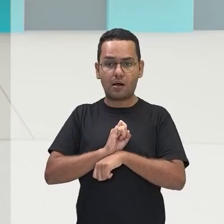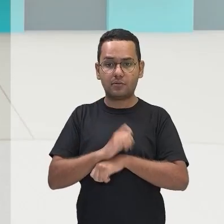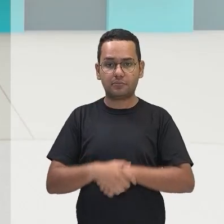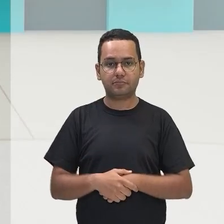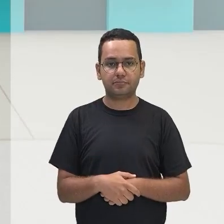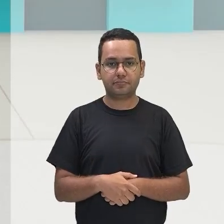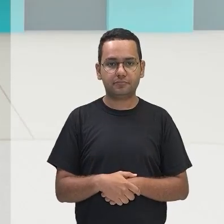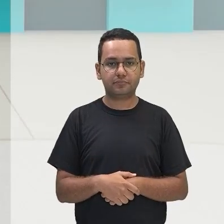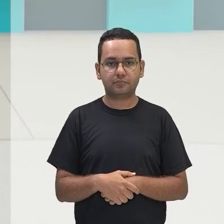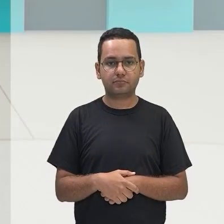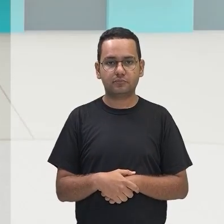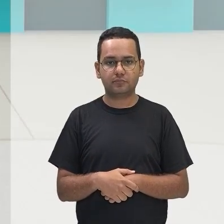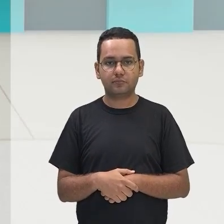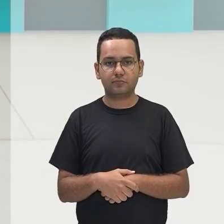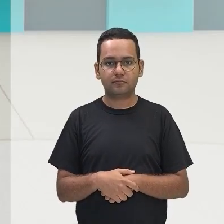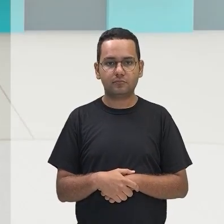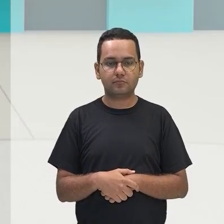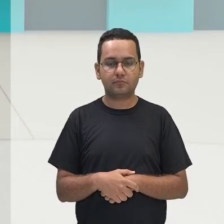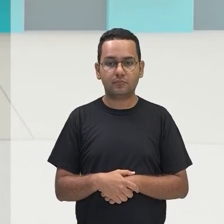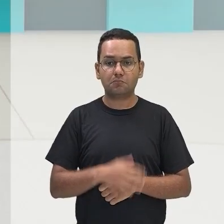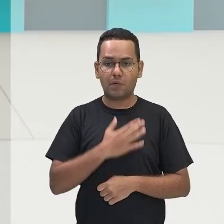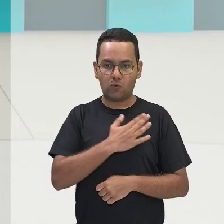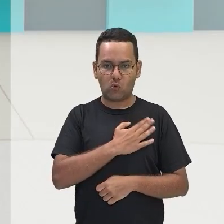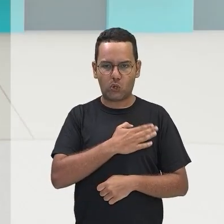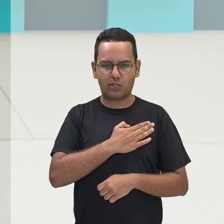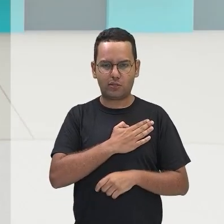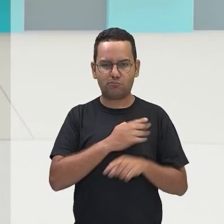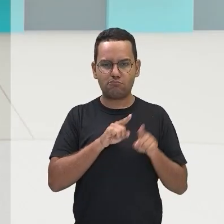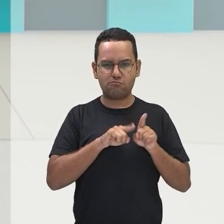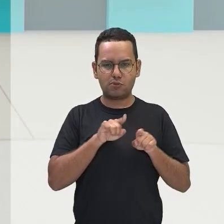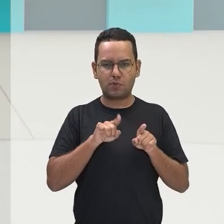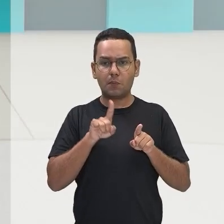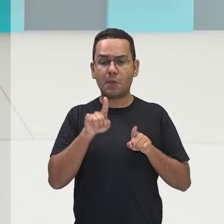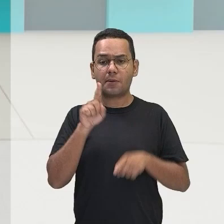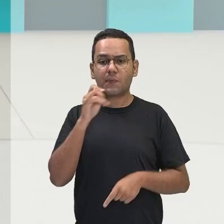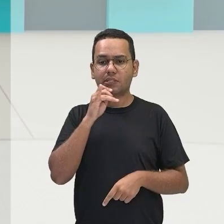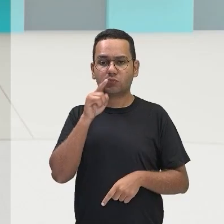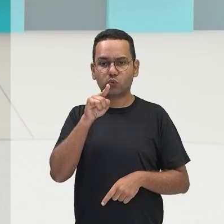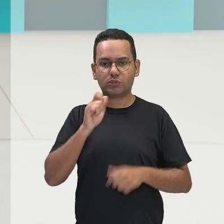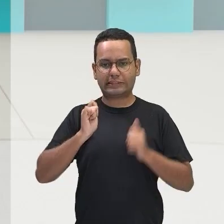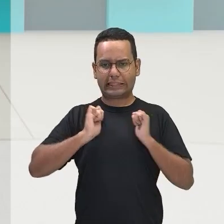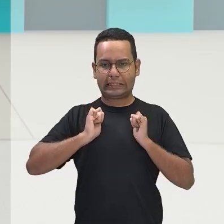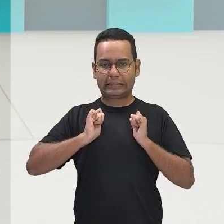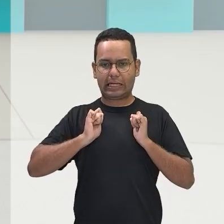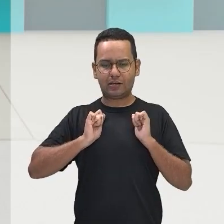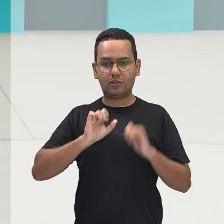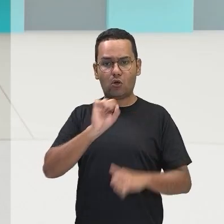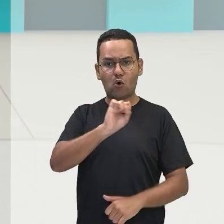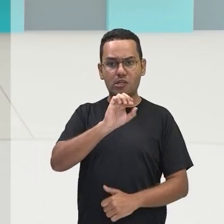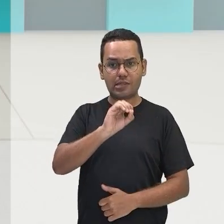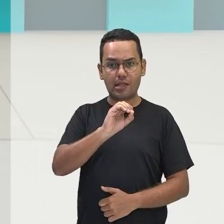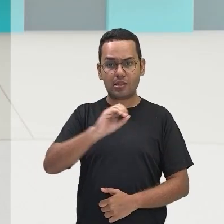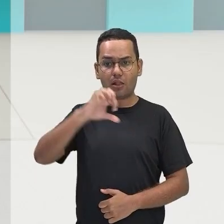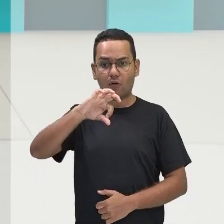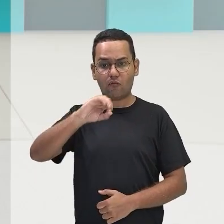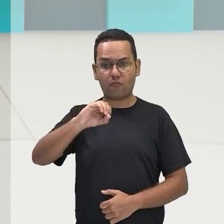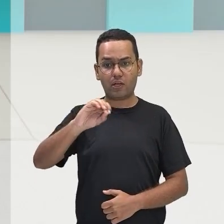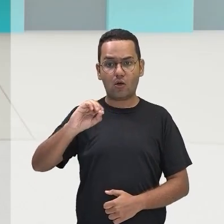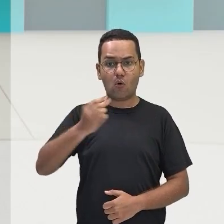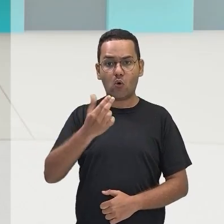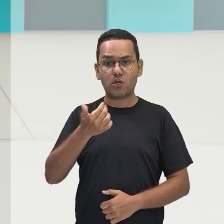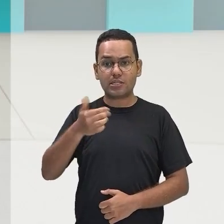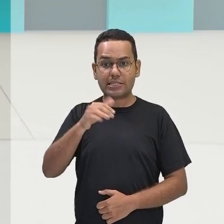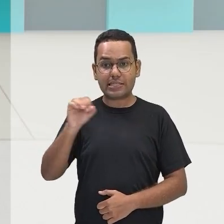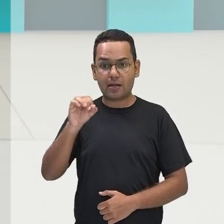aí a sua frequência, em vez de quando você estava sedentário, ela estava lá 80, 90, 100, né, que é uma